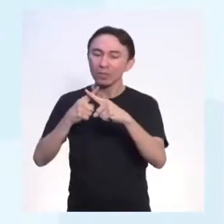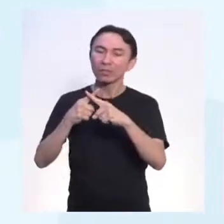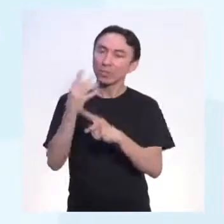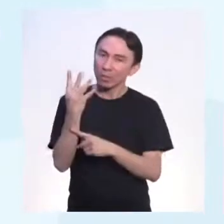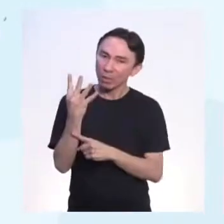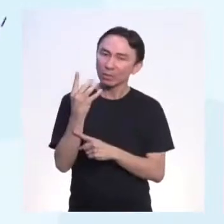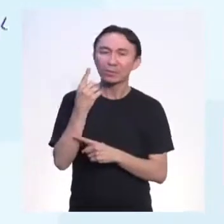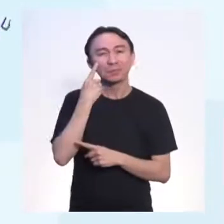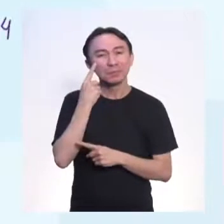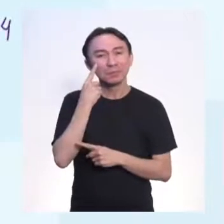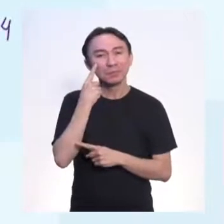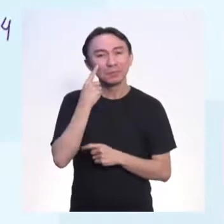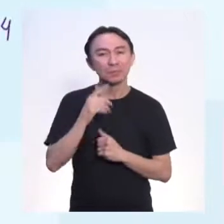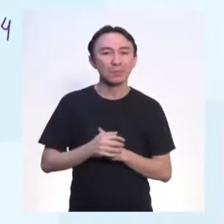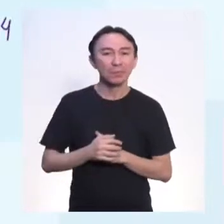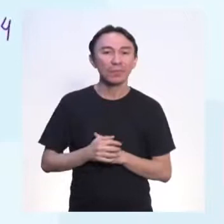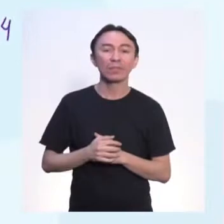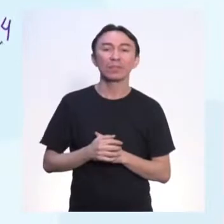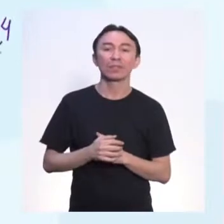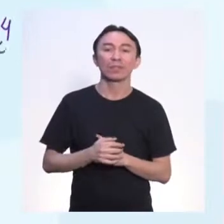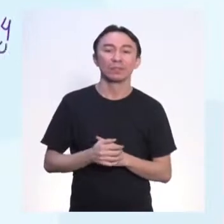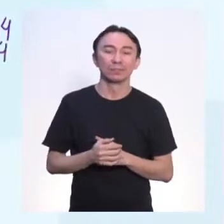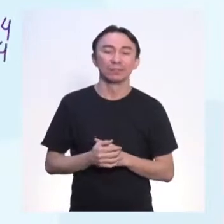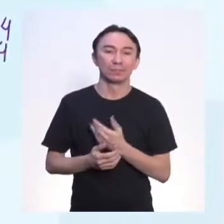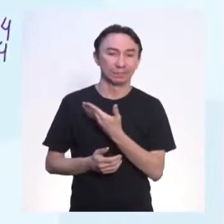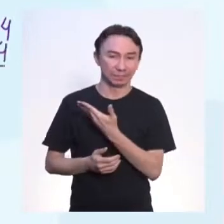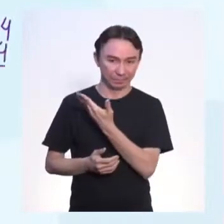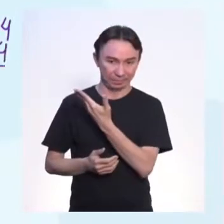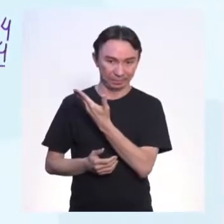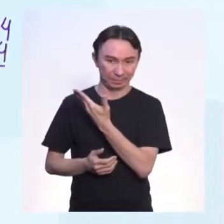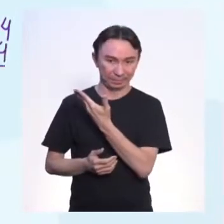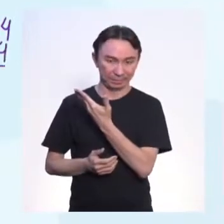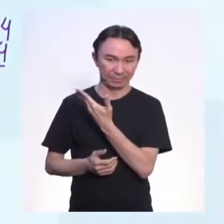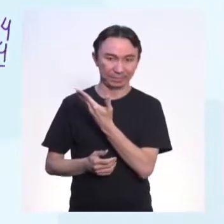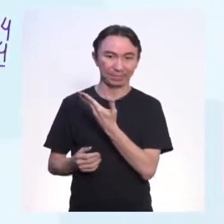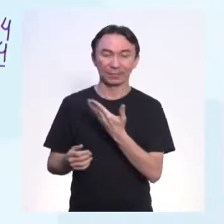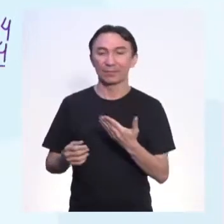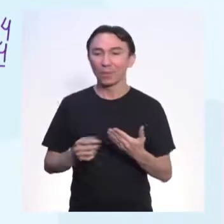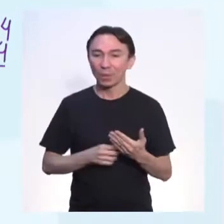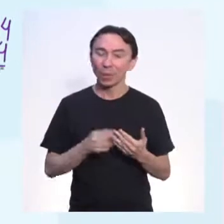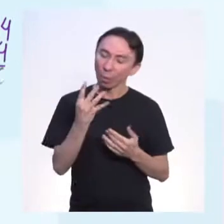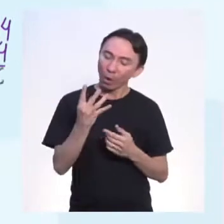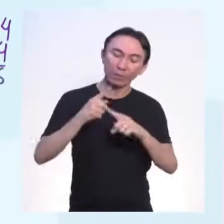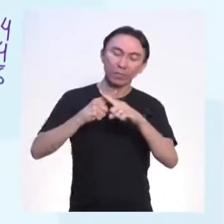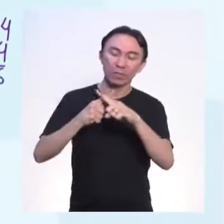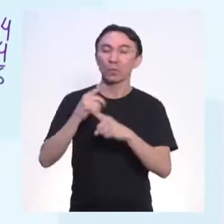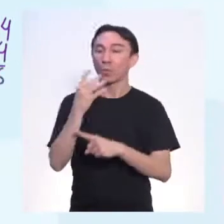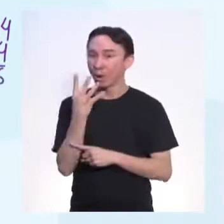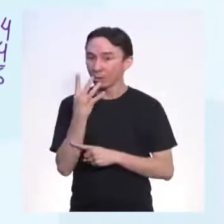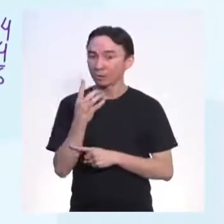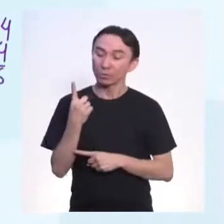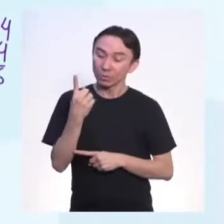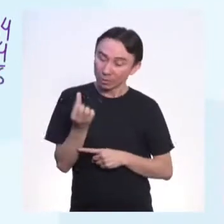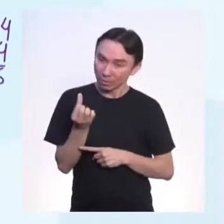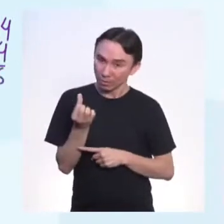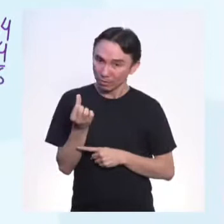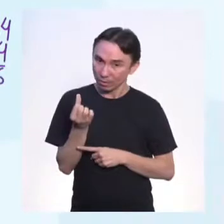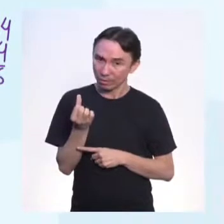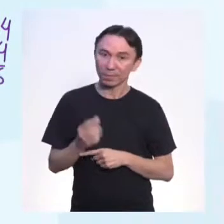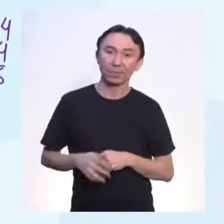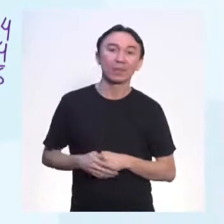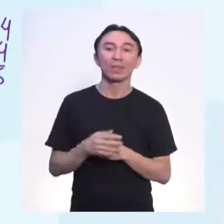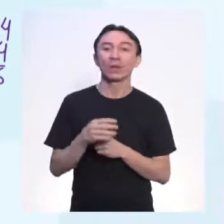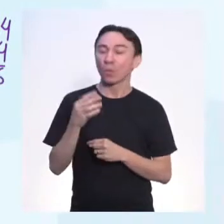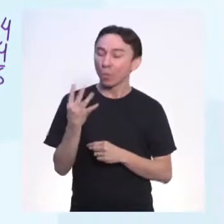do lado. 54 vezes 4. 4 vezes 4, 16, vai 1. 4